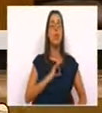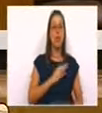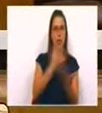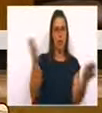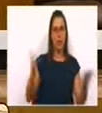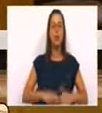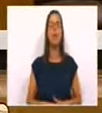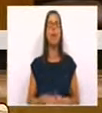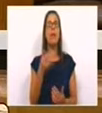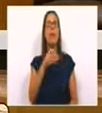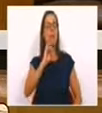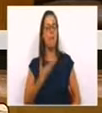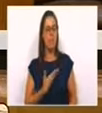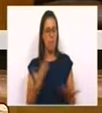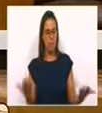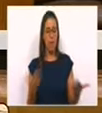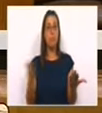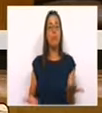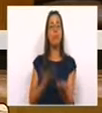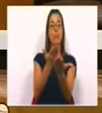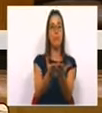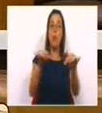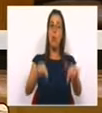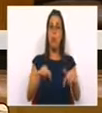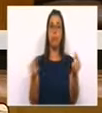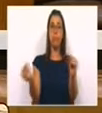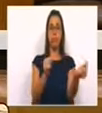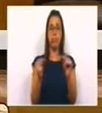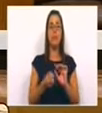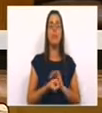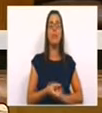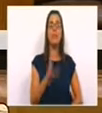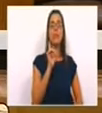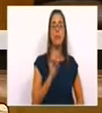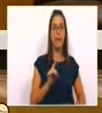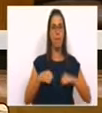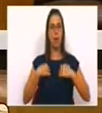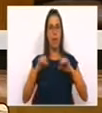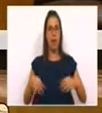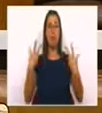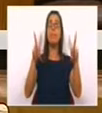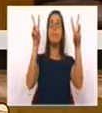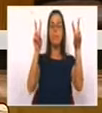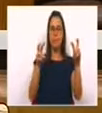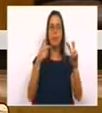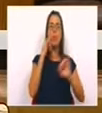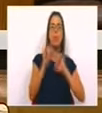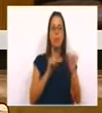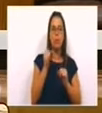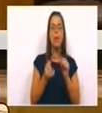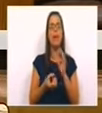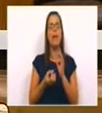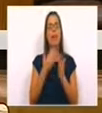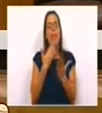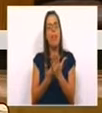senhores, o Partido Social-Democrata apresenta hoje a debate 6 iniciativas sobre o tema conhecimento e criação de